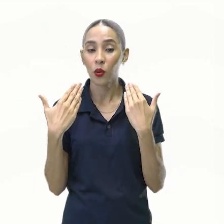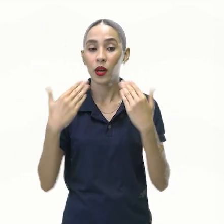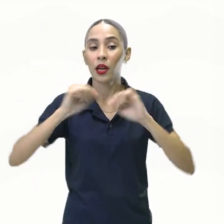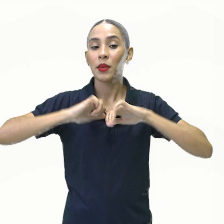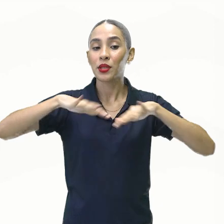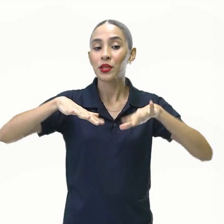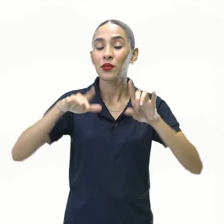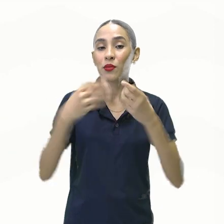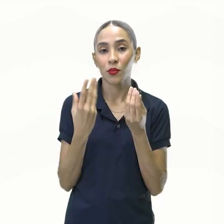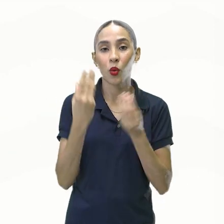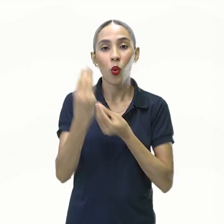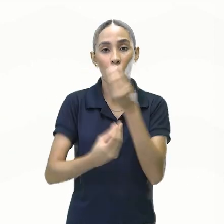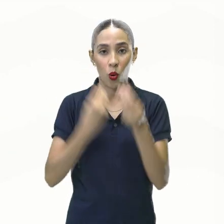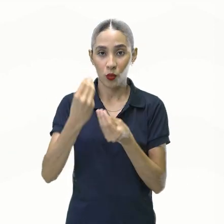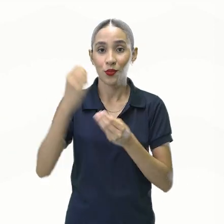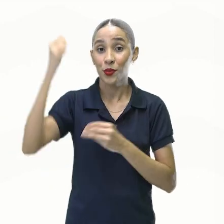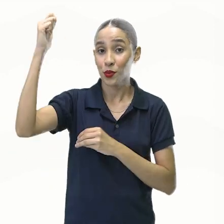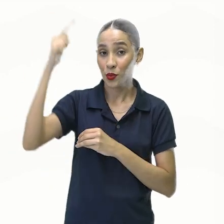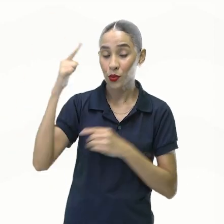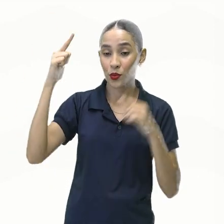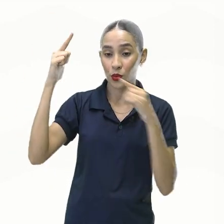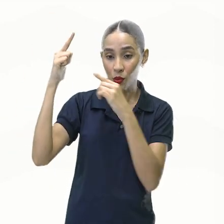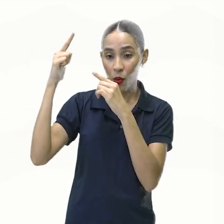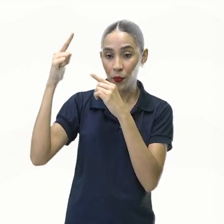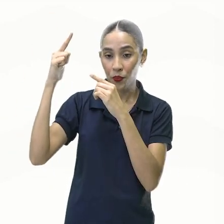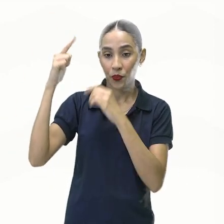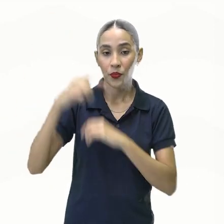emitidos, claro, pela nossa estrela, né? Pelo Sol.